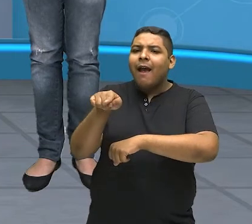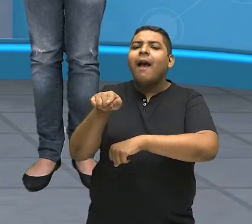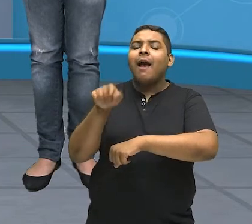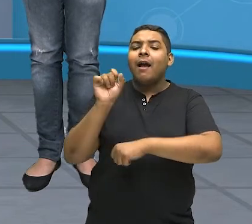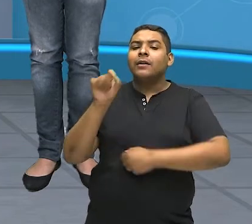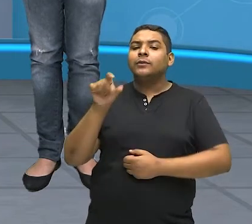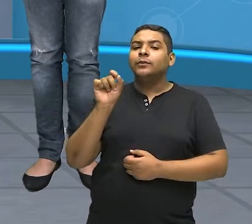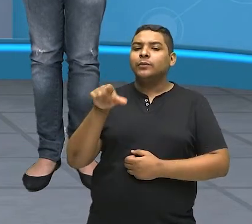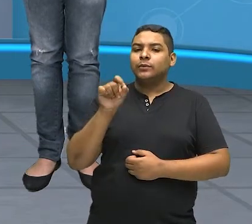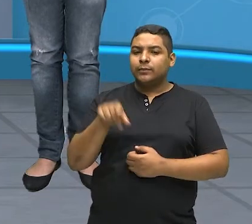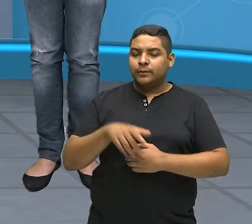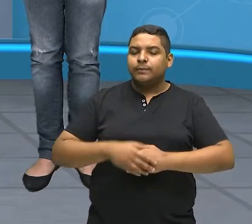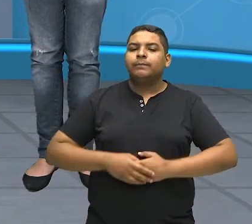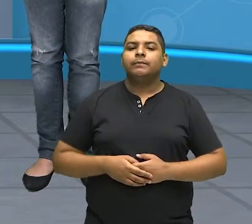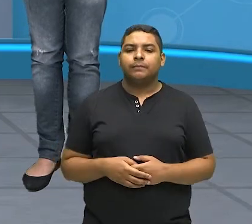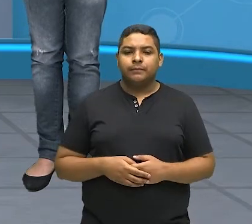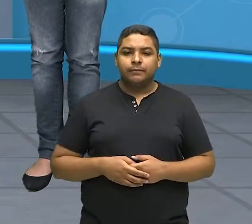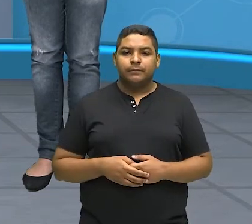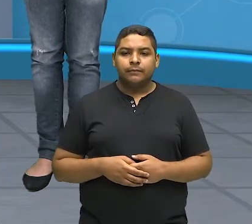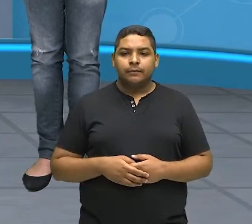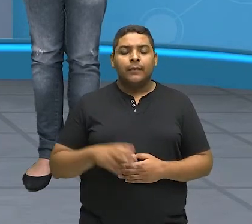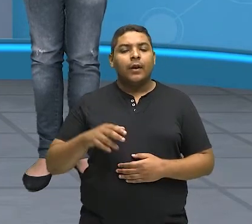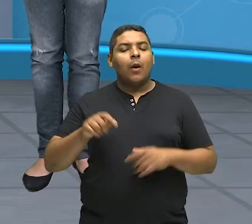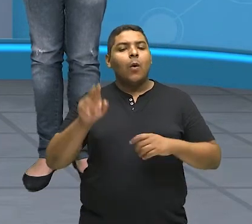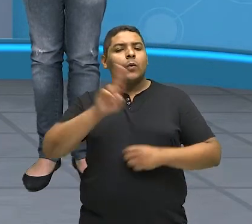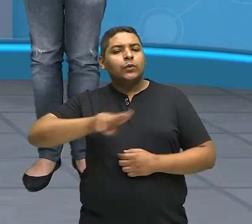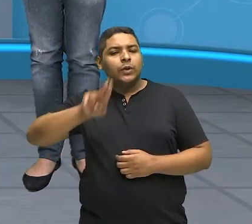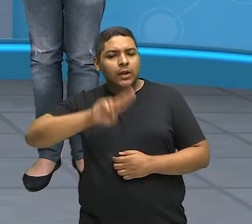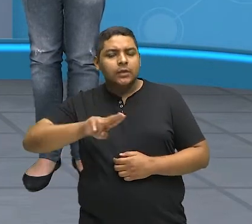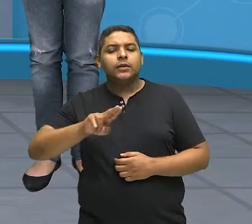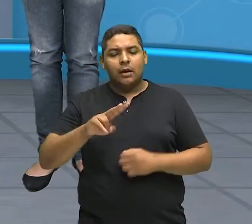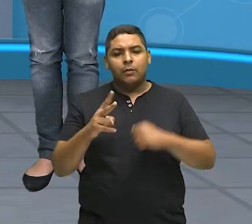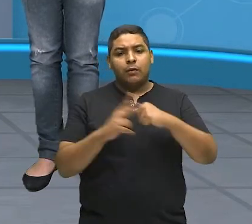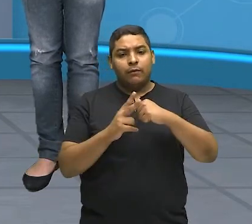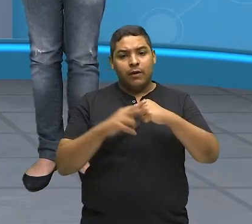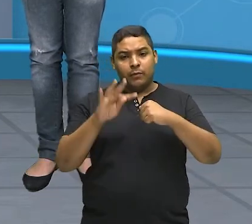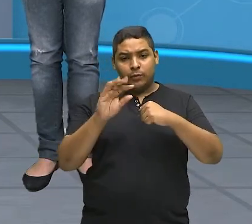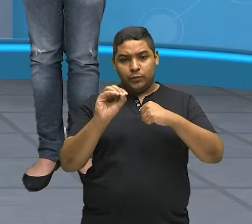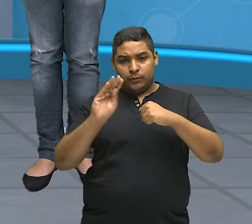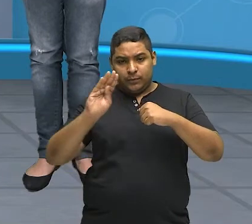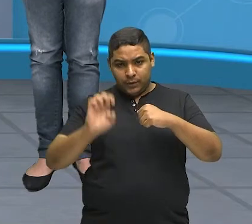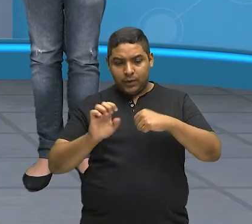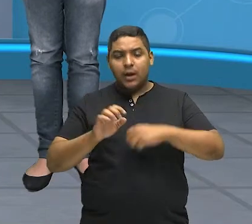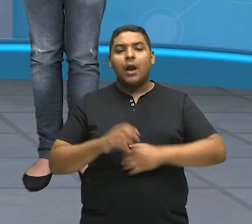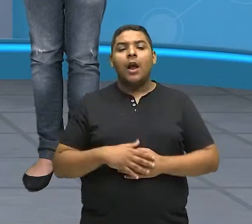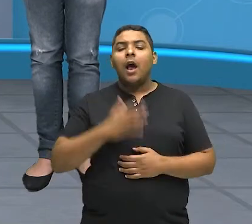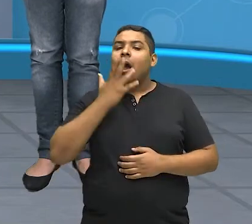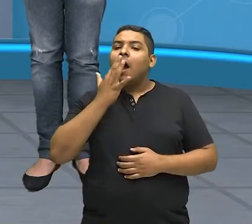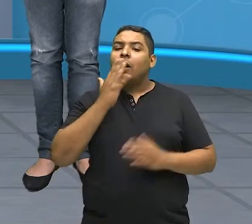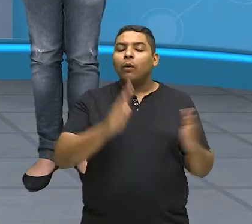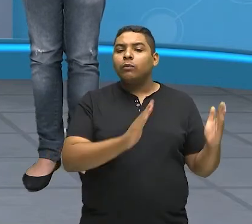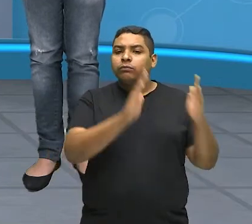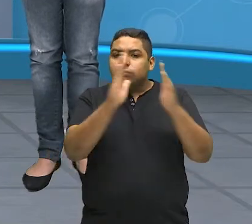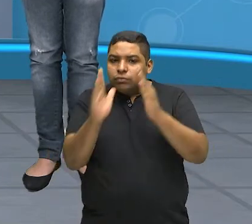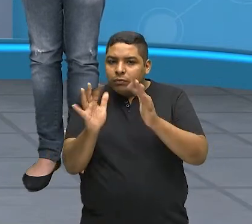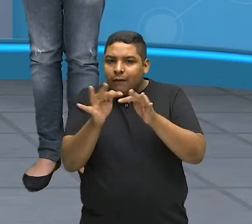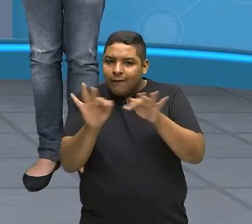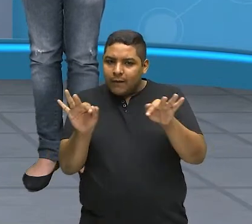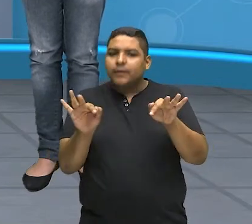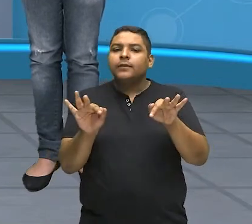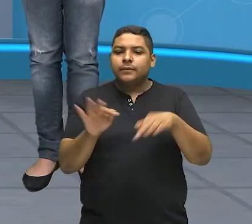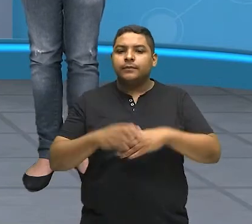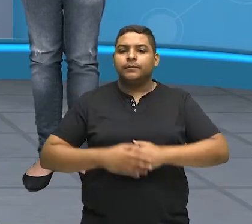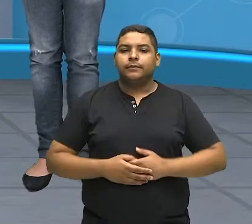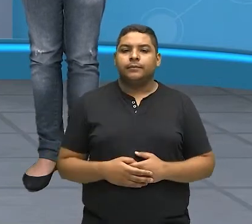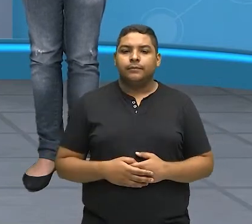dele é azul. Quando nós utilizamos o verbo to be, a cor vem logo depois. That butterfly